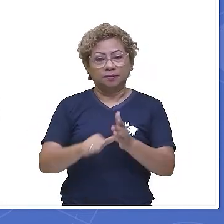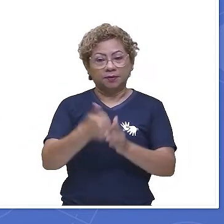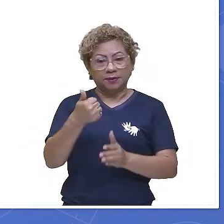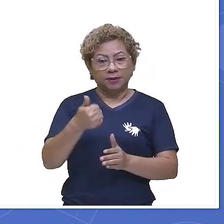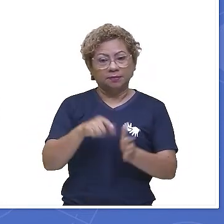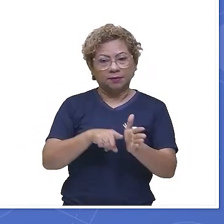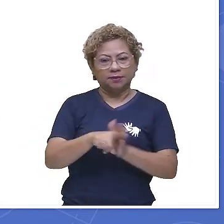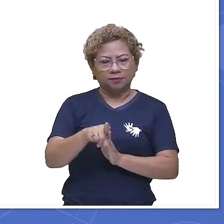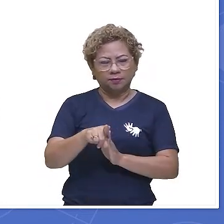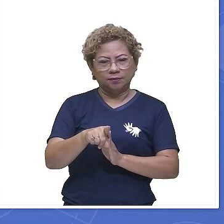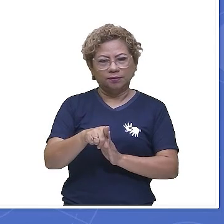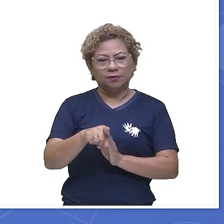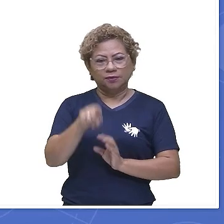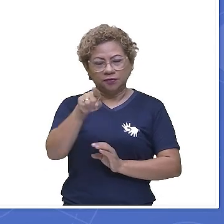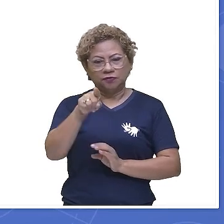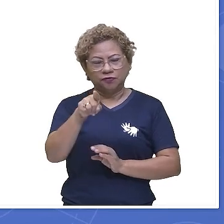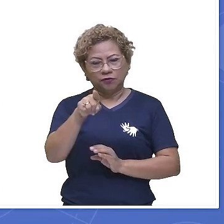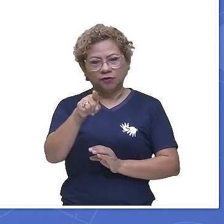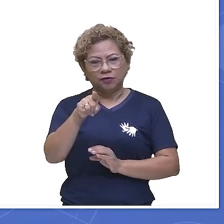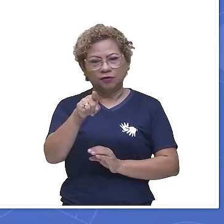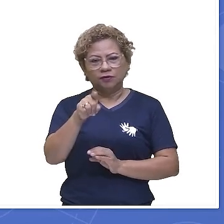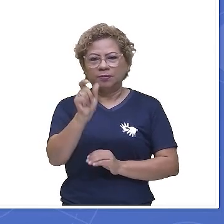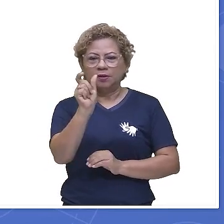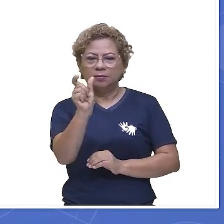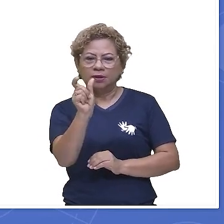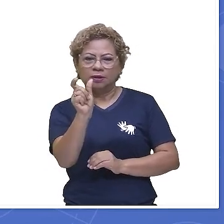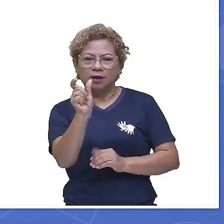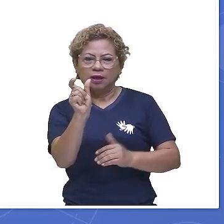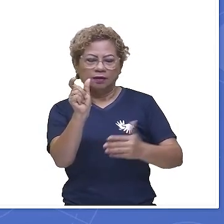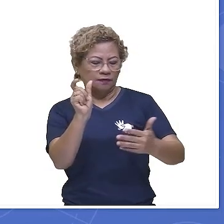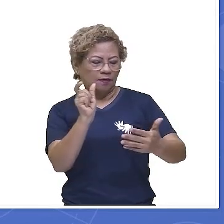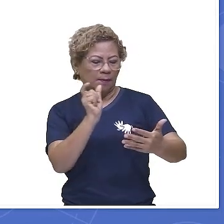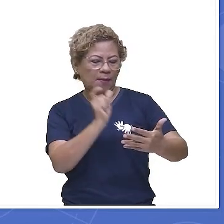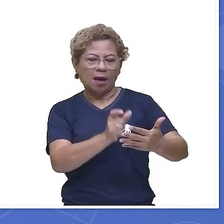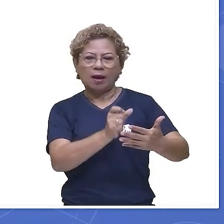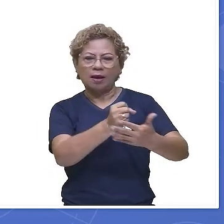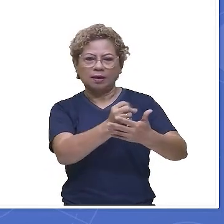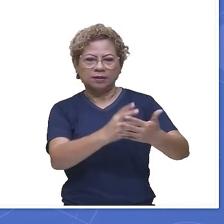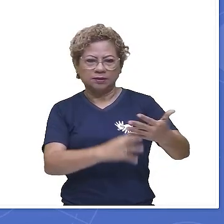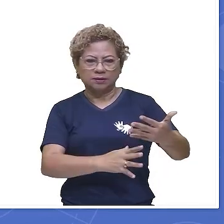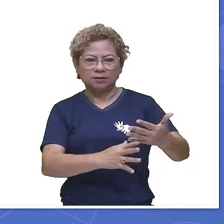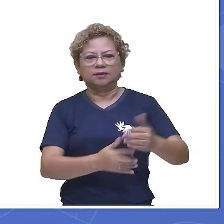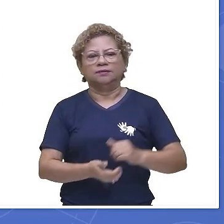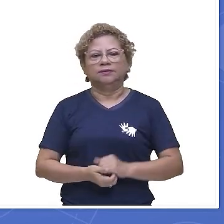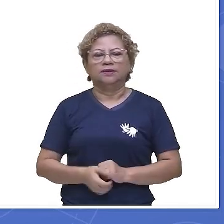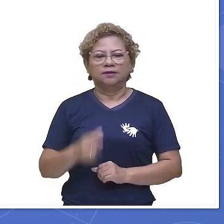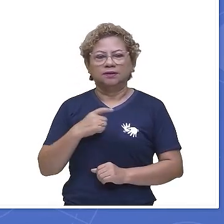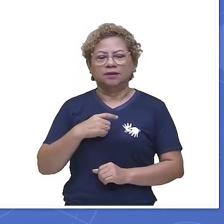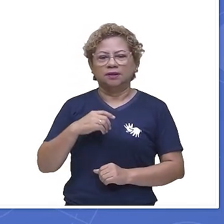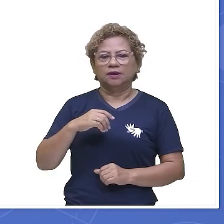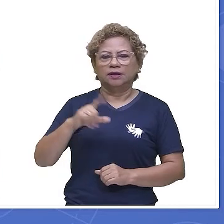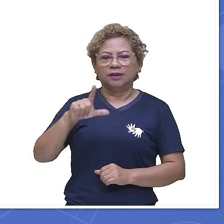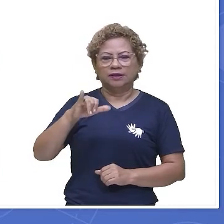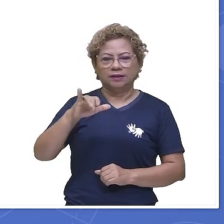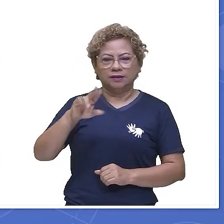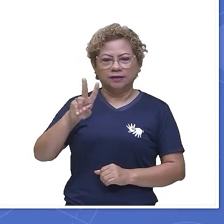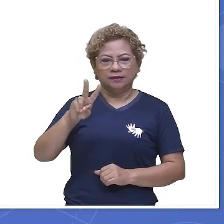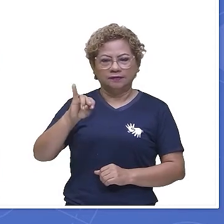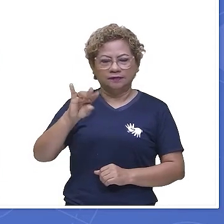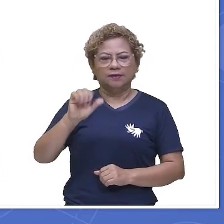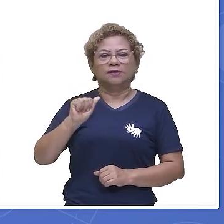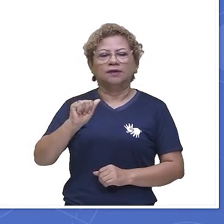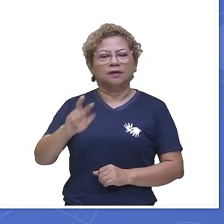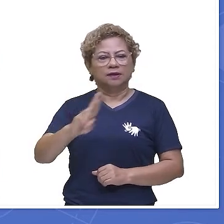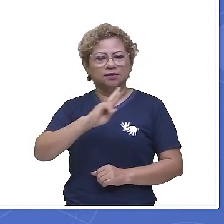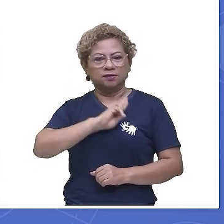que é aquela de completar as lacunas, né? Nós temos aí, por exemplo, a Lívia respondendo a